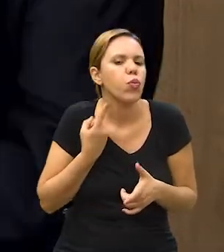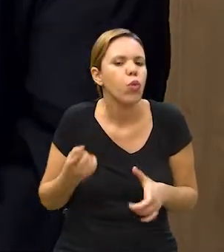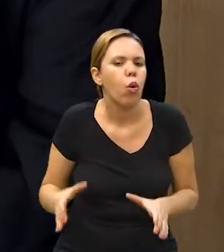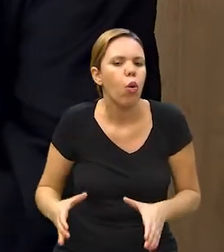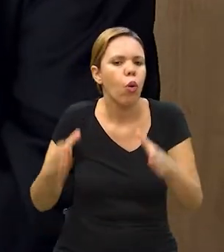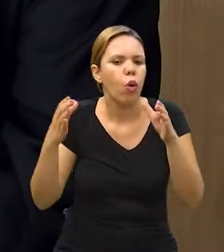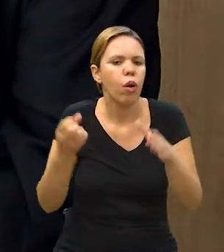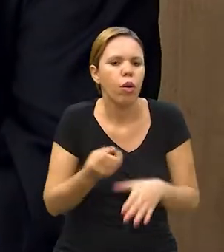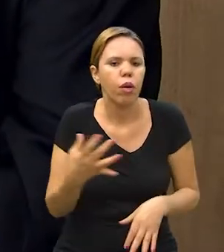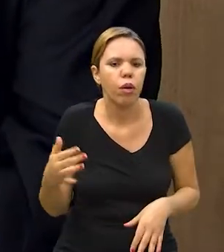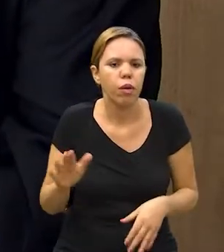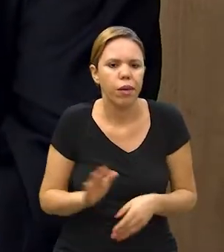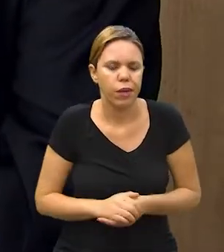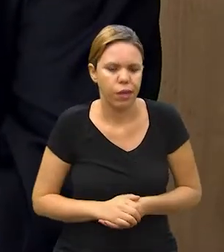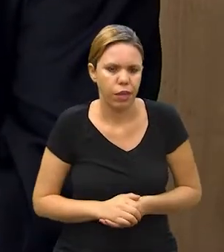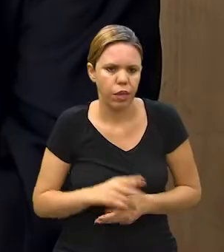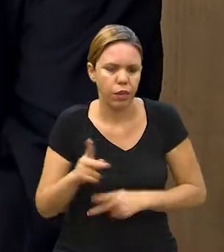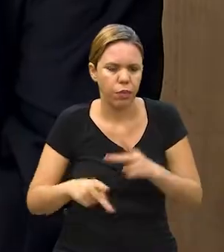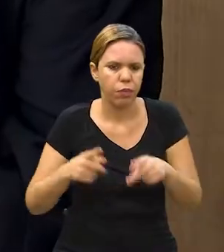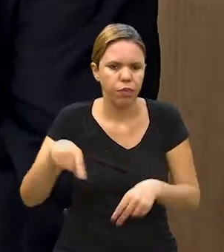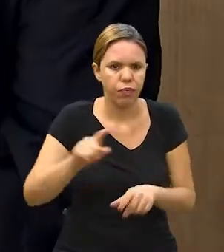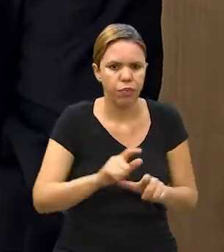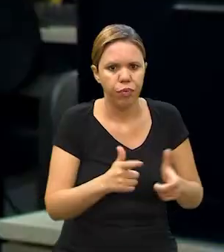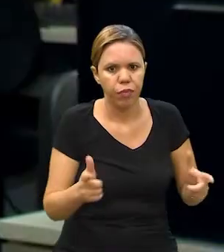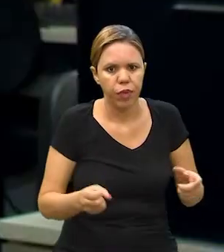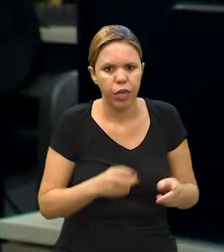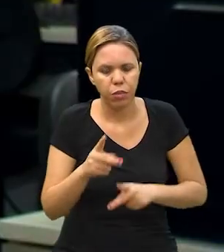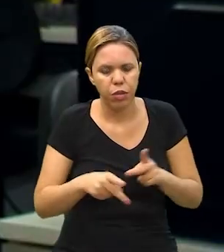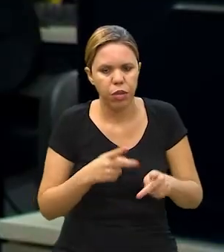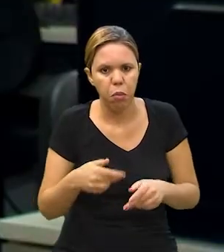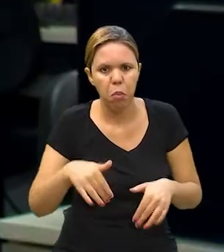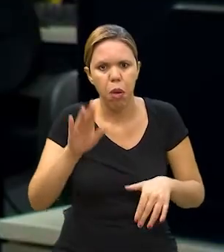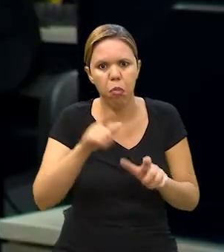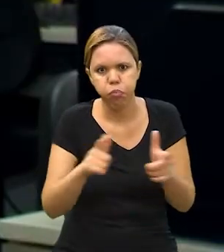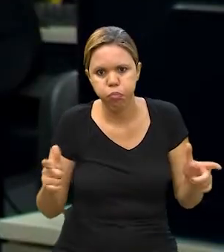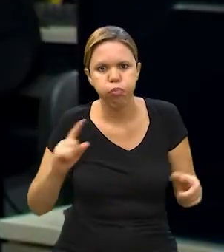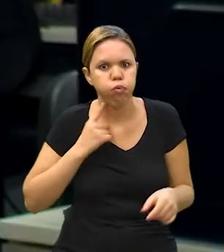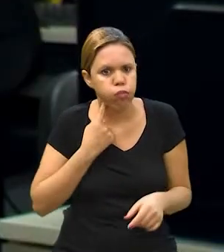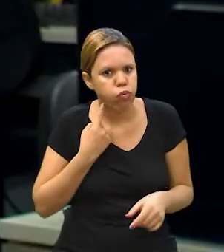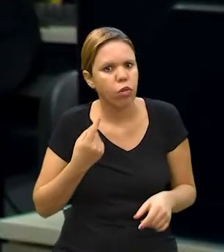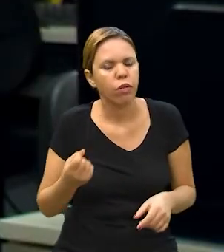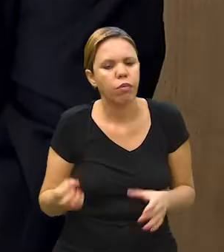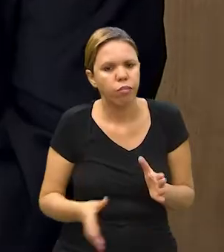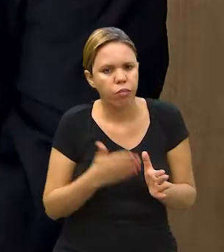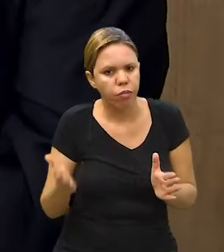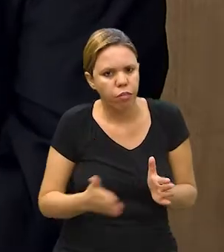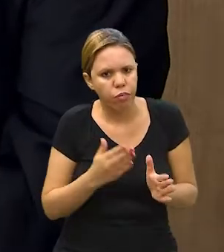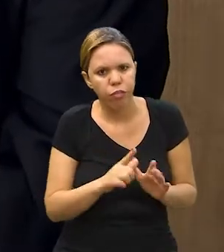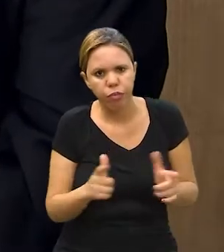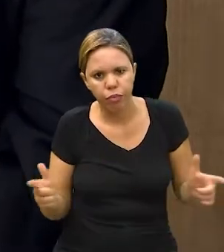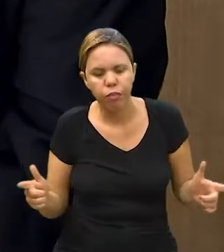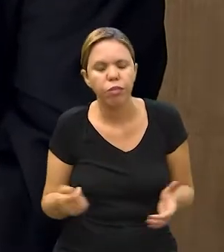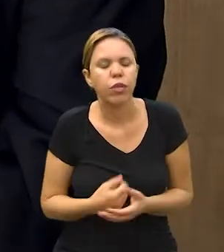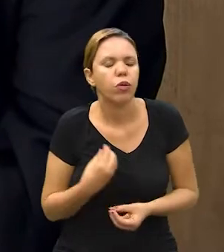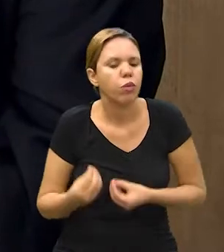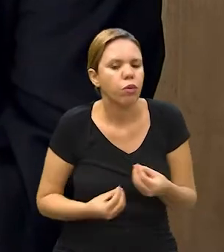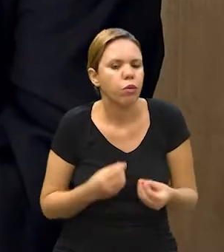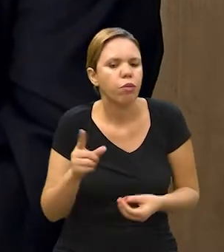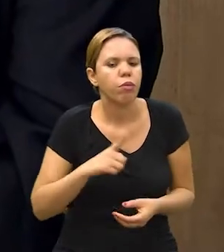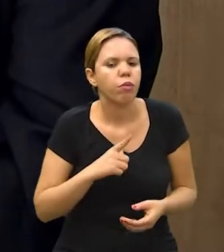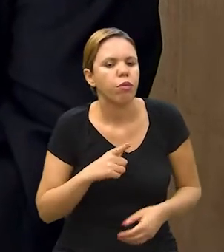quanto mais a população aumenta, mais lixo consome e produz, né? Como é que